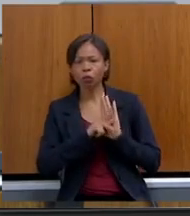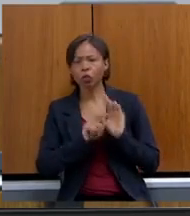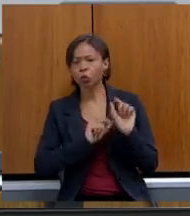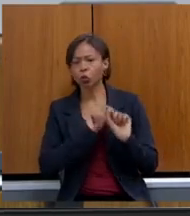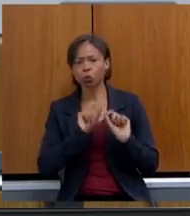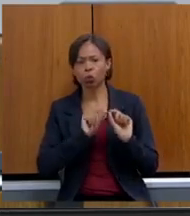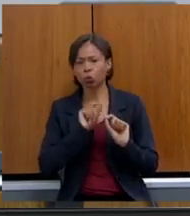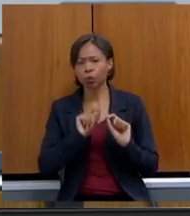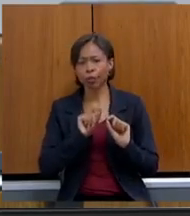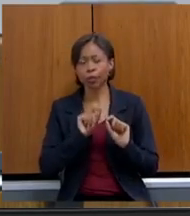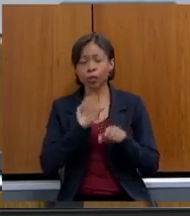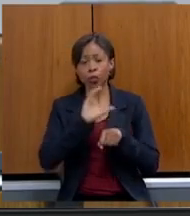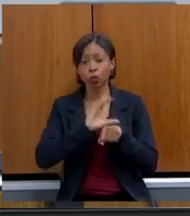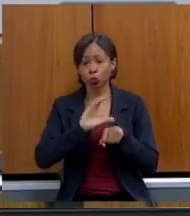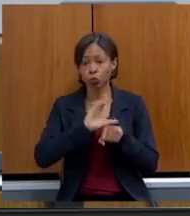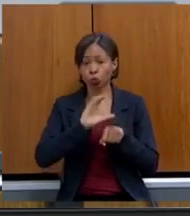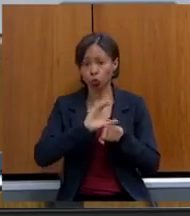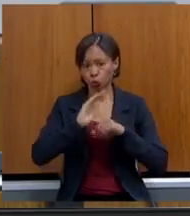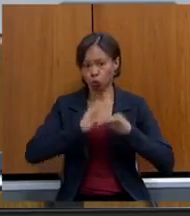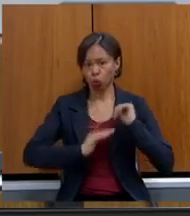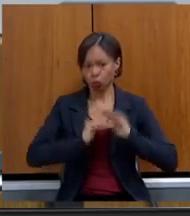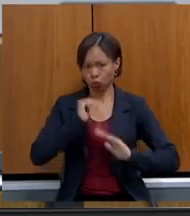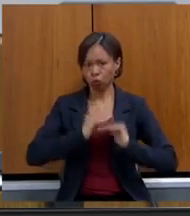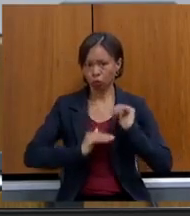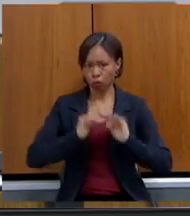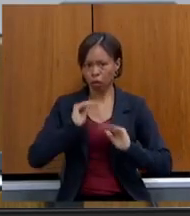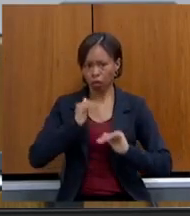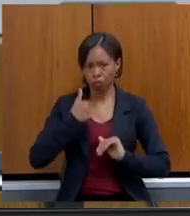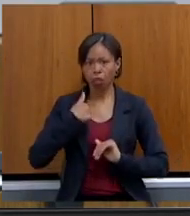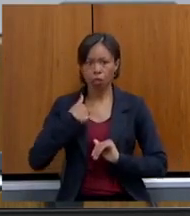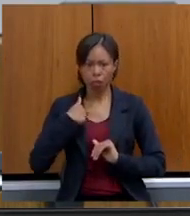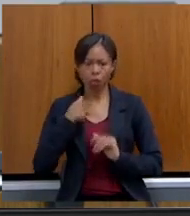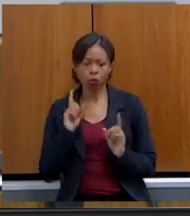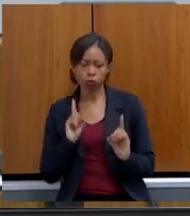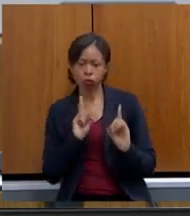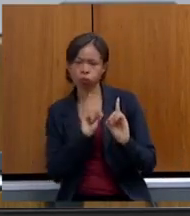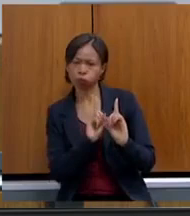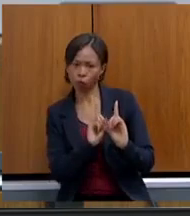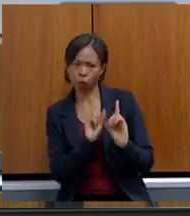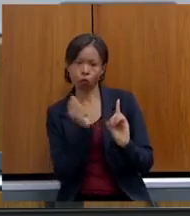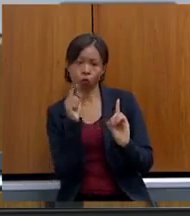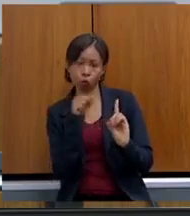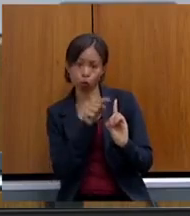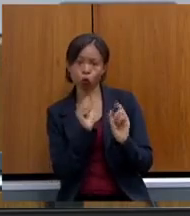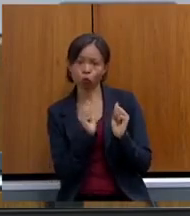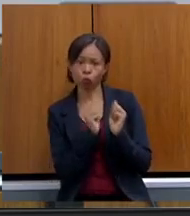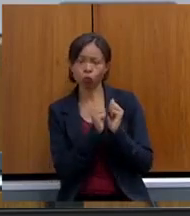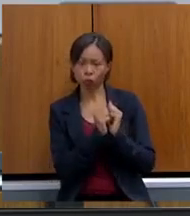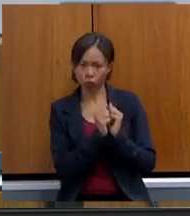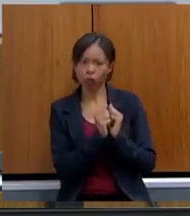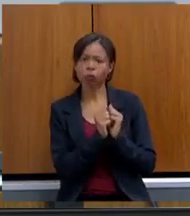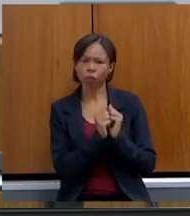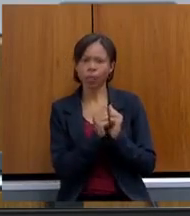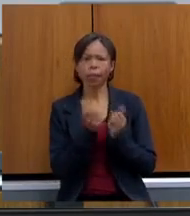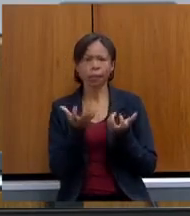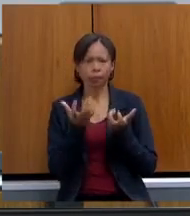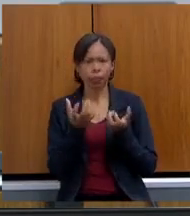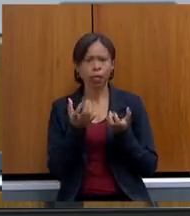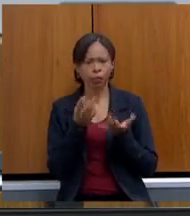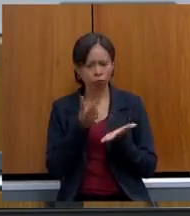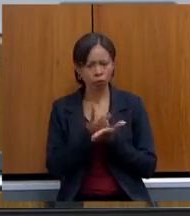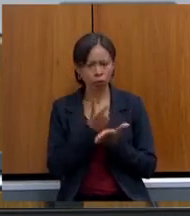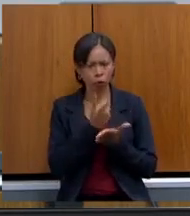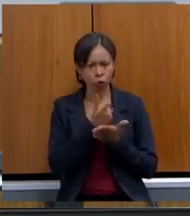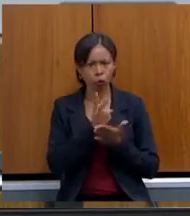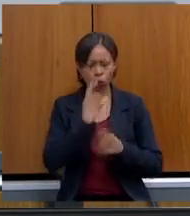tive com você lá e permita chamar de você já tive com você lá várias vezes defendendo a permanência de cursos técnicos em vários